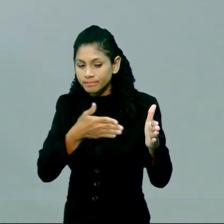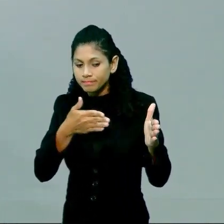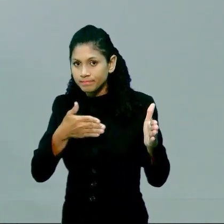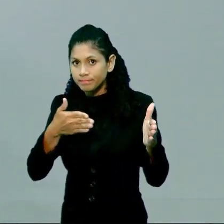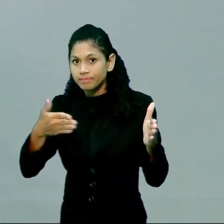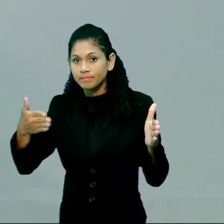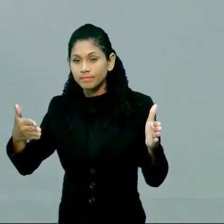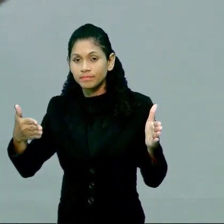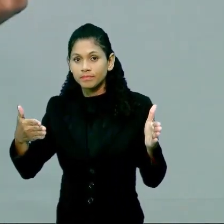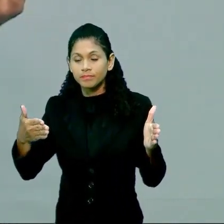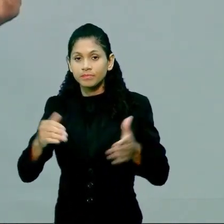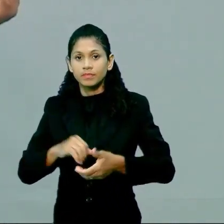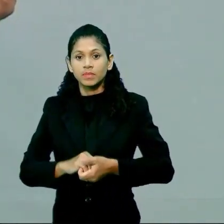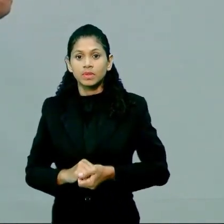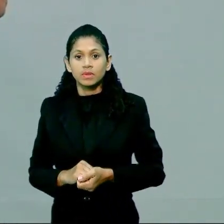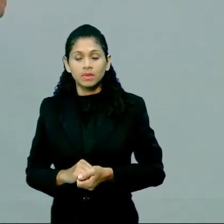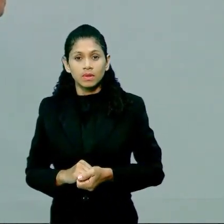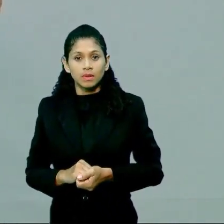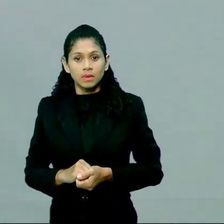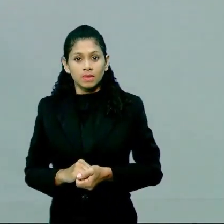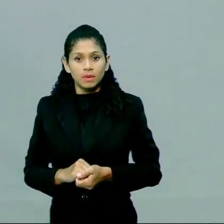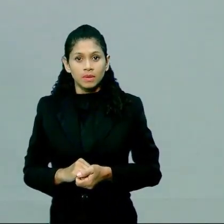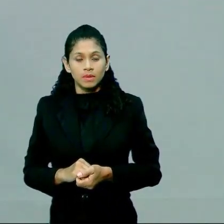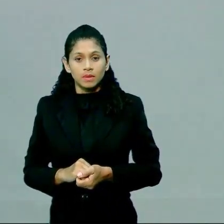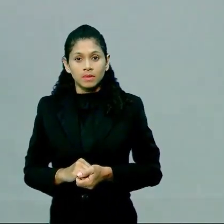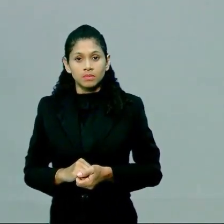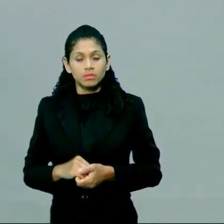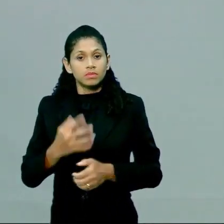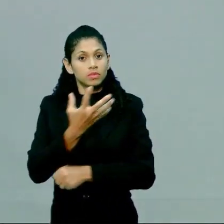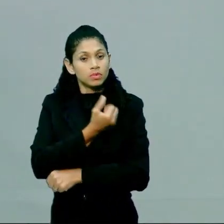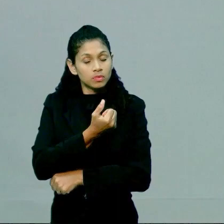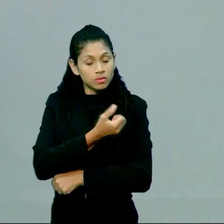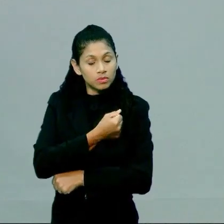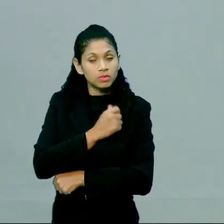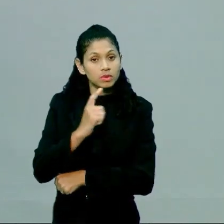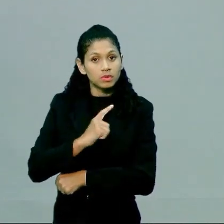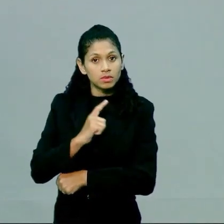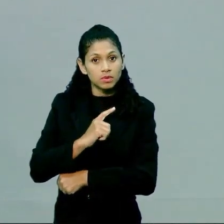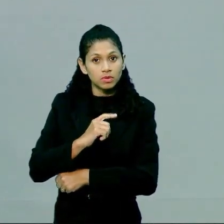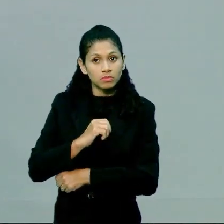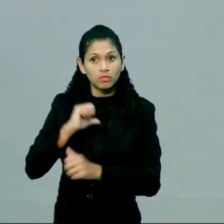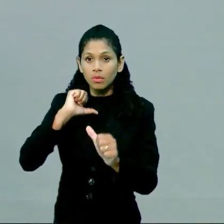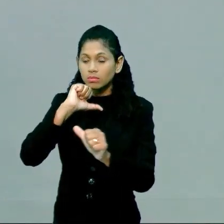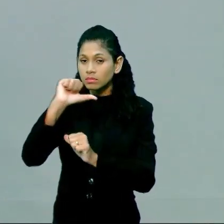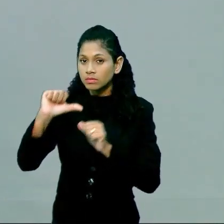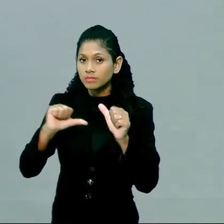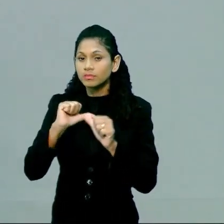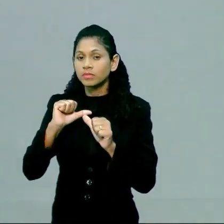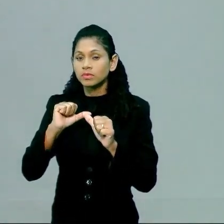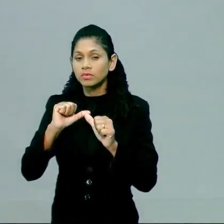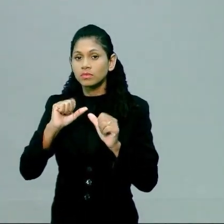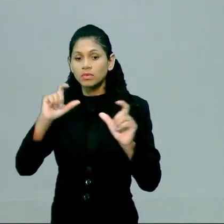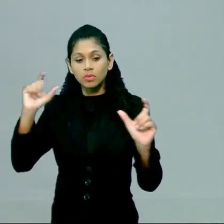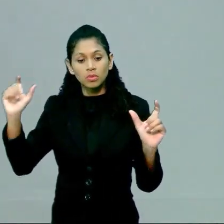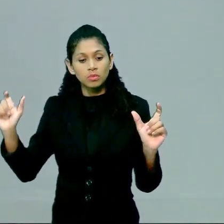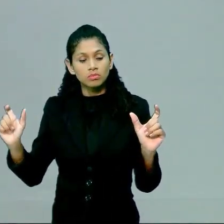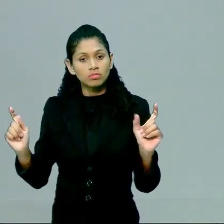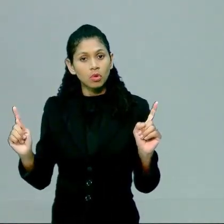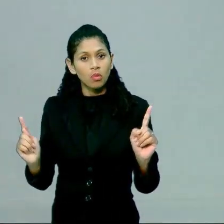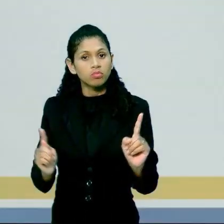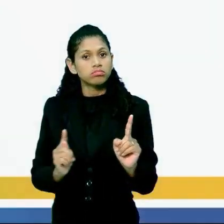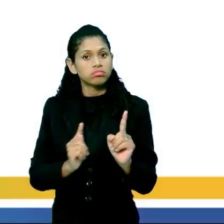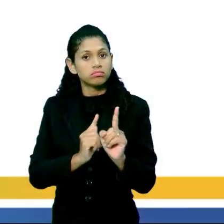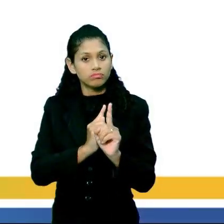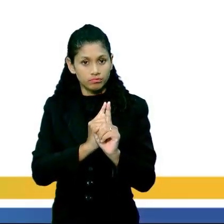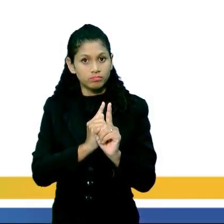tem uma variável. E eles estão em ambos os lados. Então, colocando tudo em ordem é o que a gente está usando aqui na